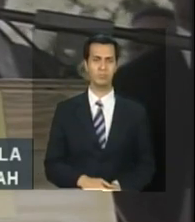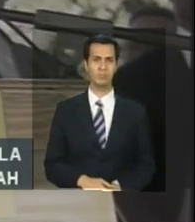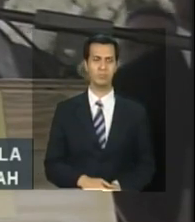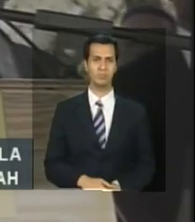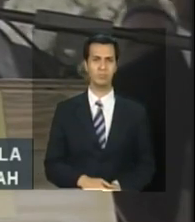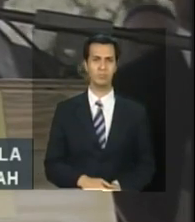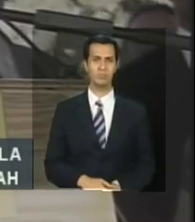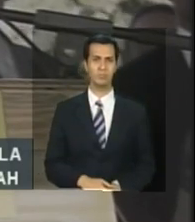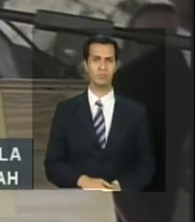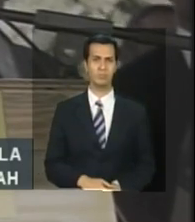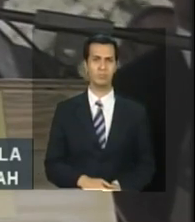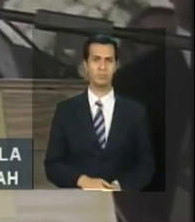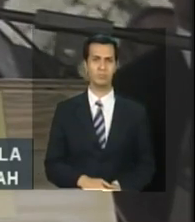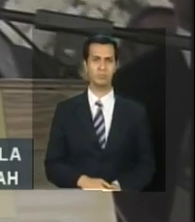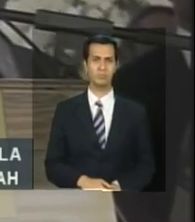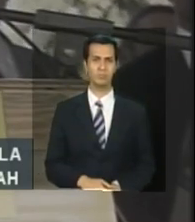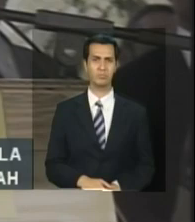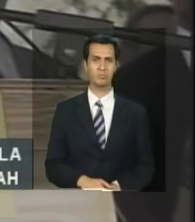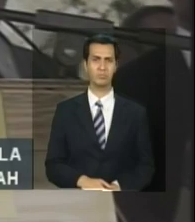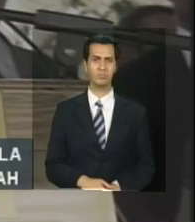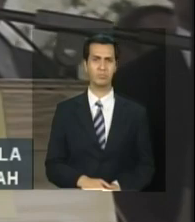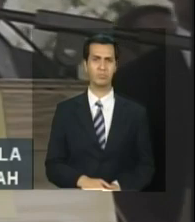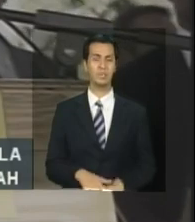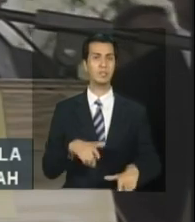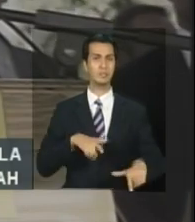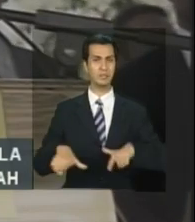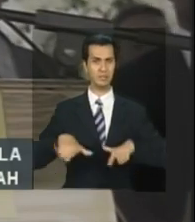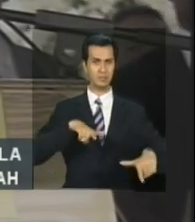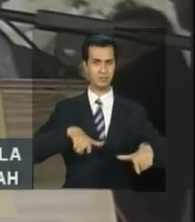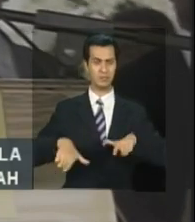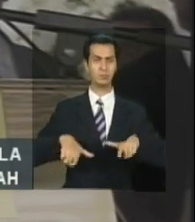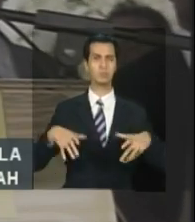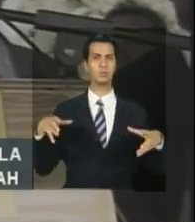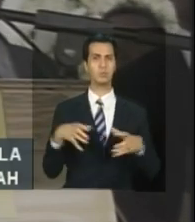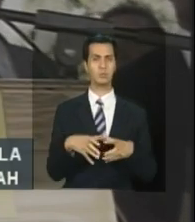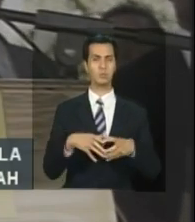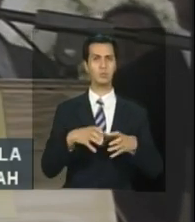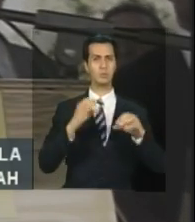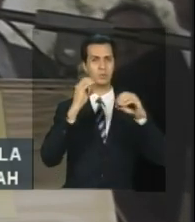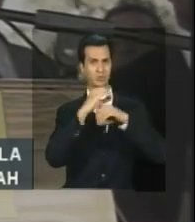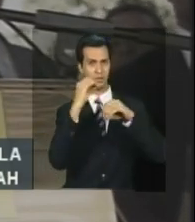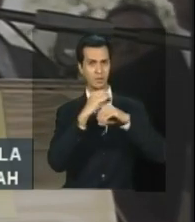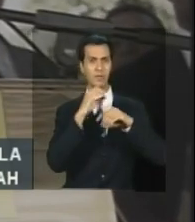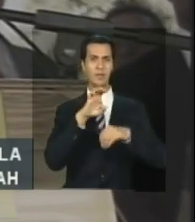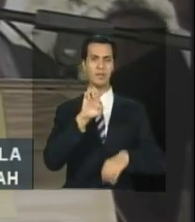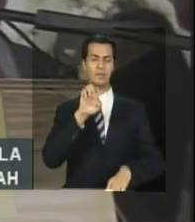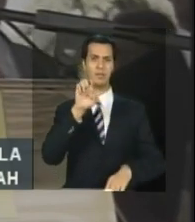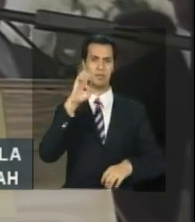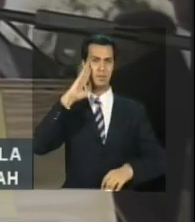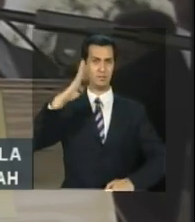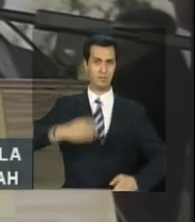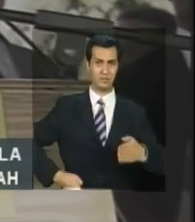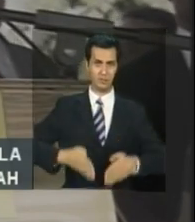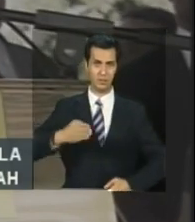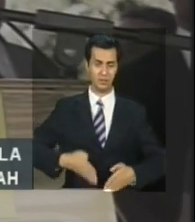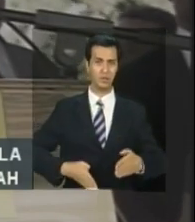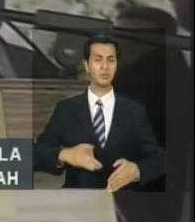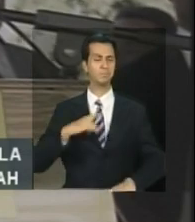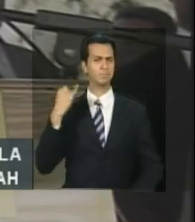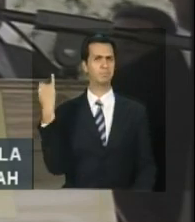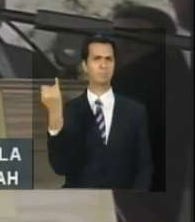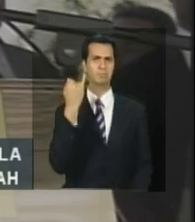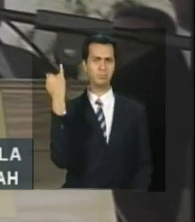Os trabalhos da nossa engenharia do Exército e das Forças Armadas, crucial para a